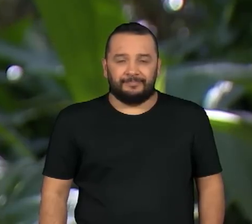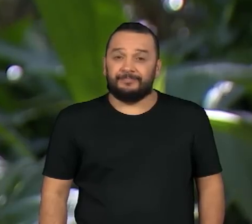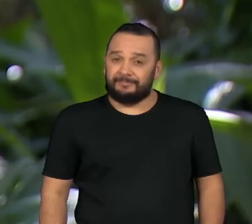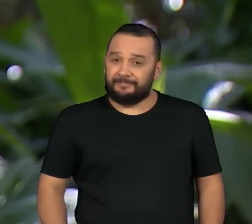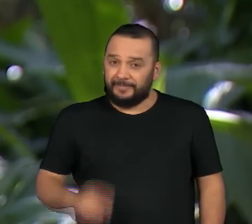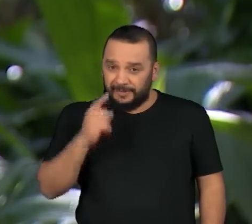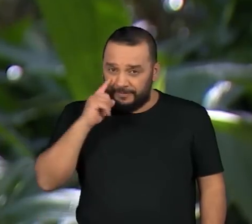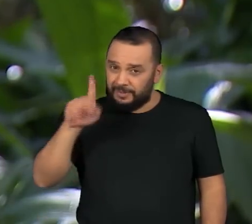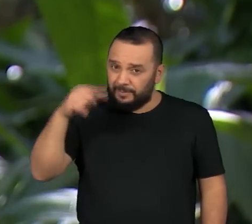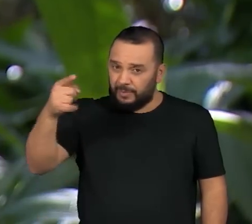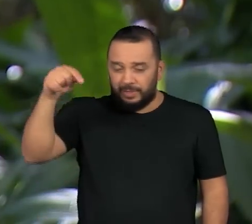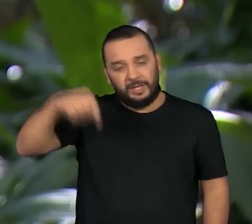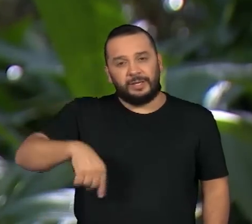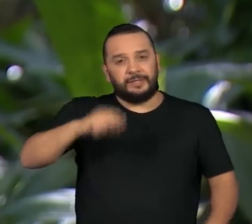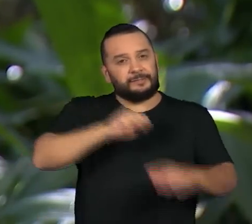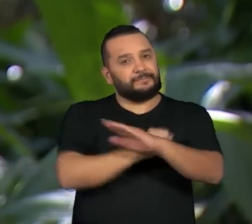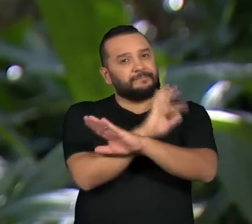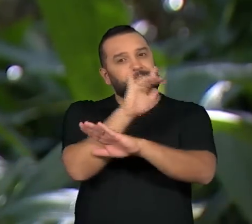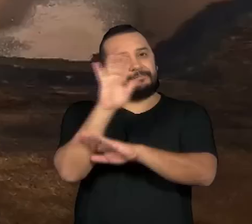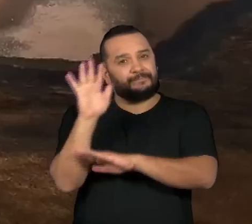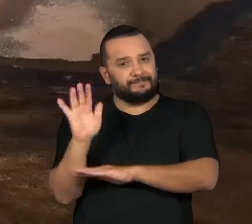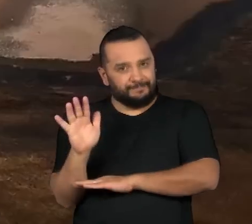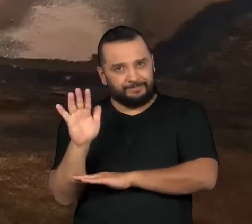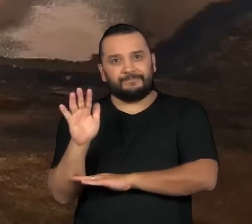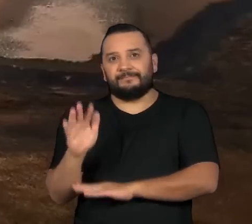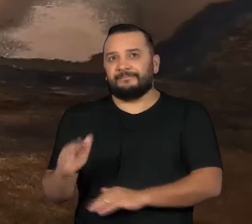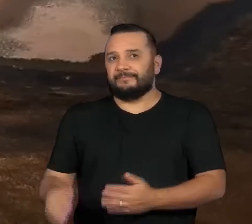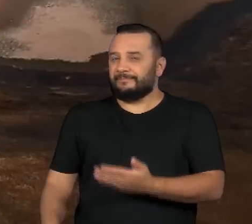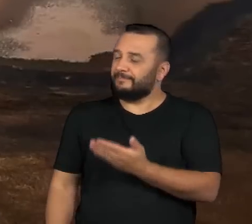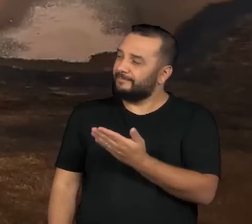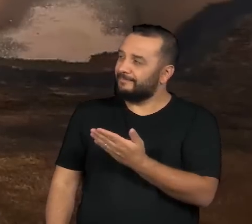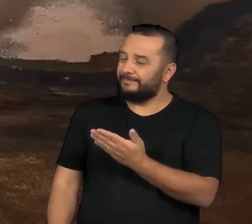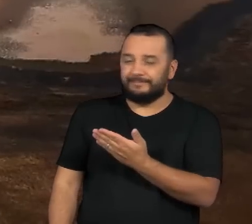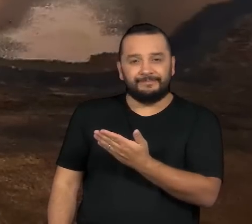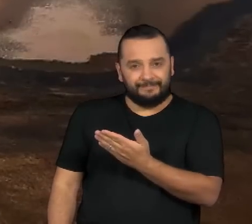Veja a seguir, aqui no Repórter Eco.